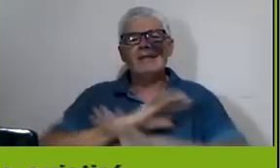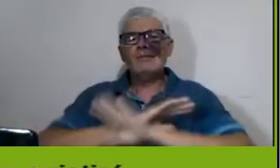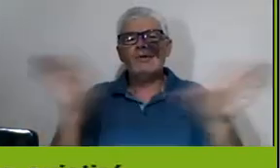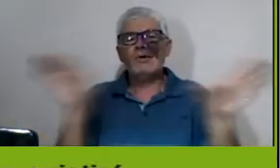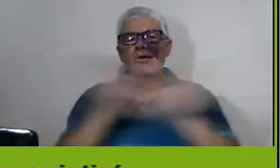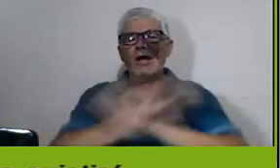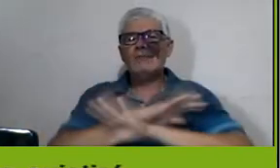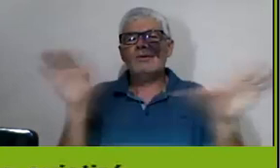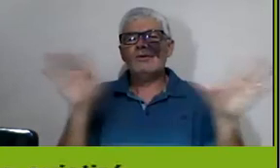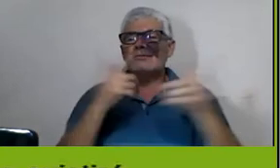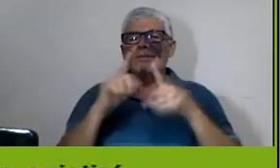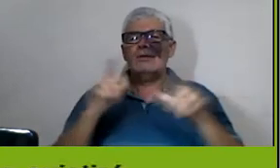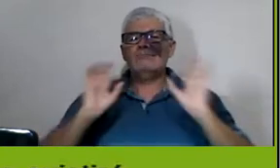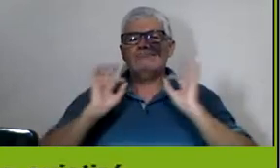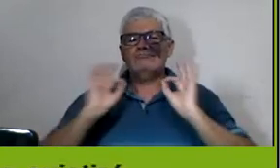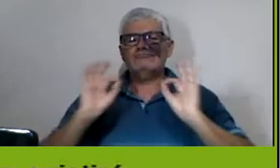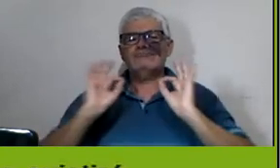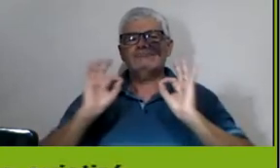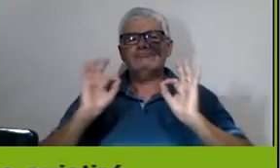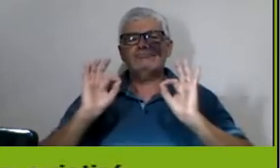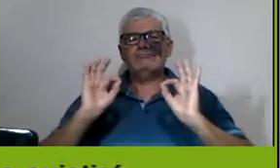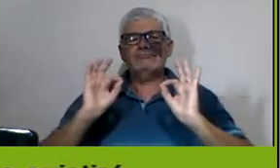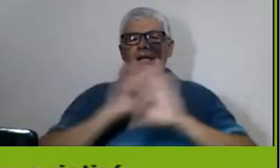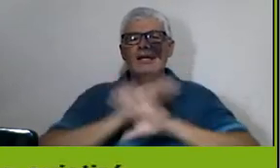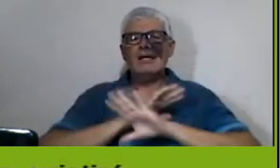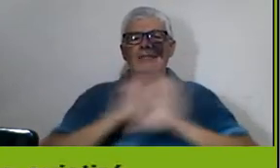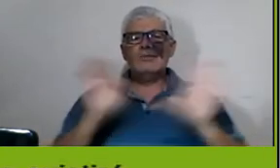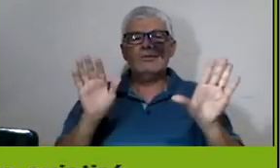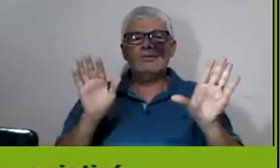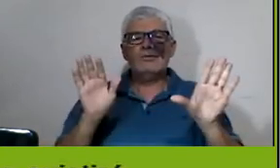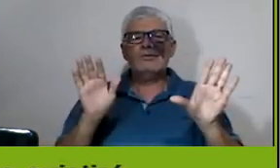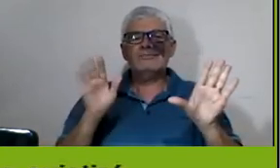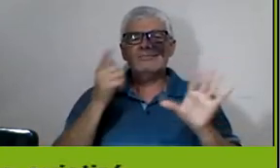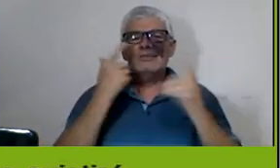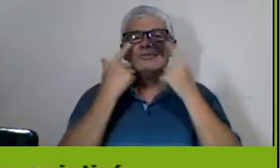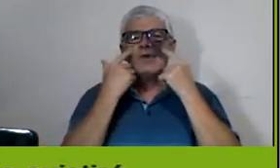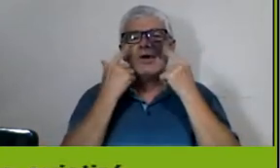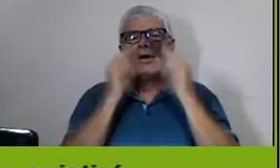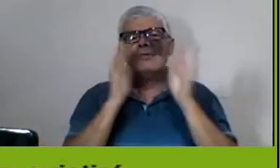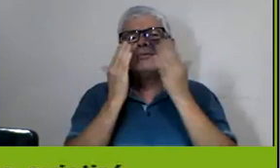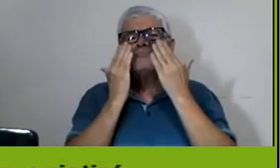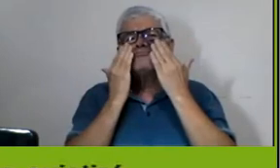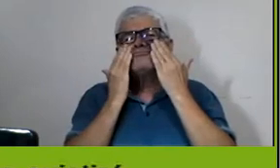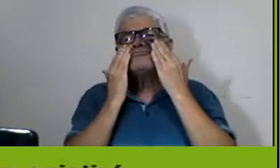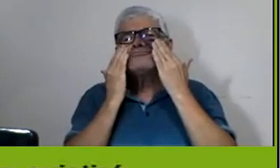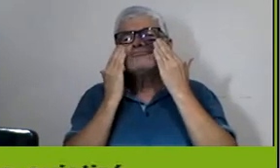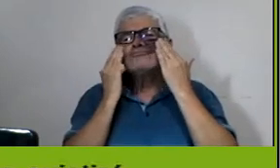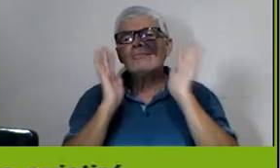o Ageu, o nome dele, tem vários significados, mas tudo remete à alegria.